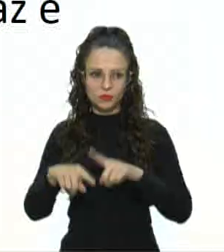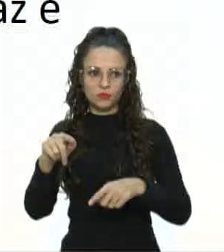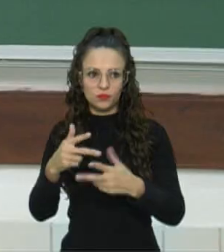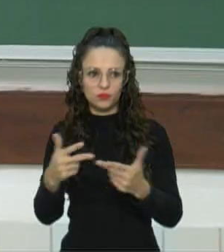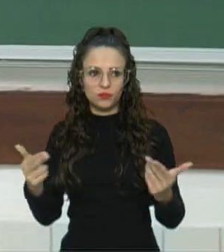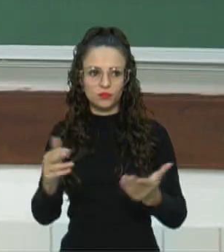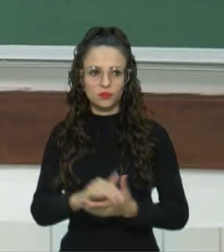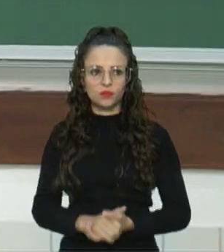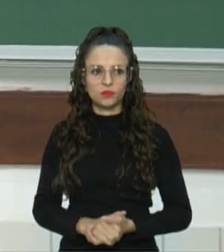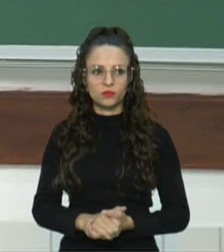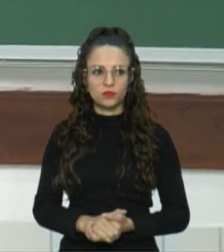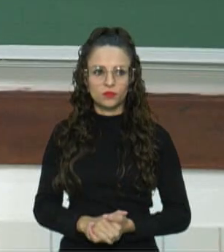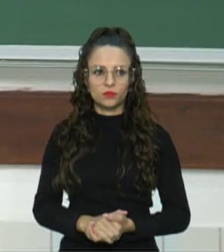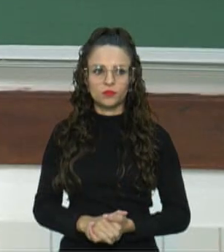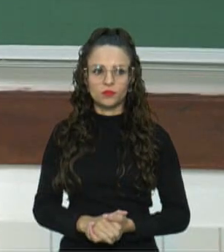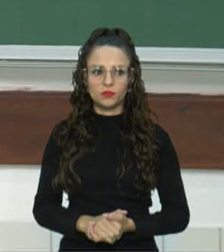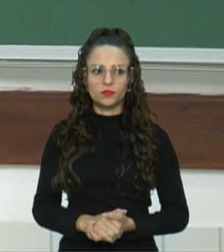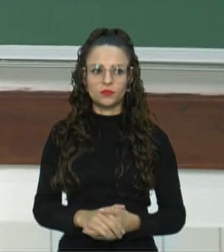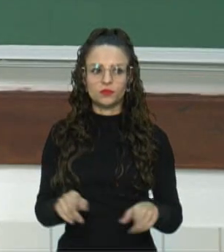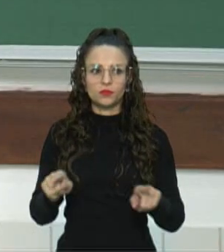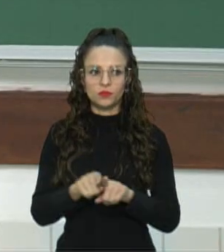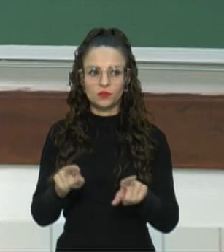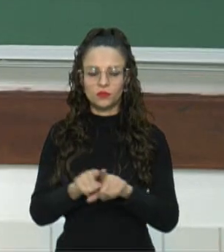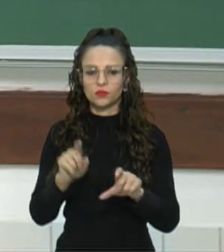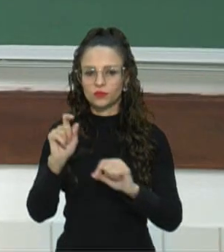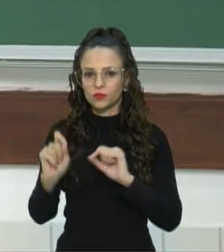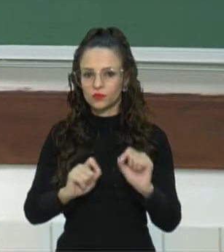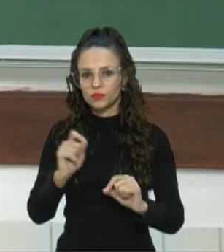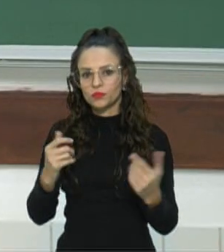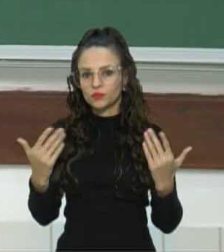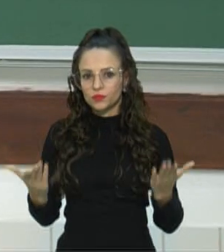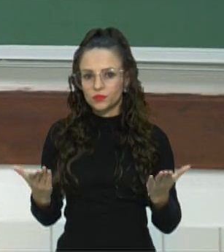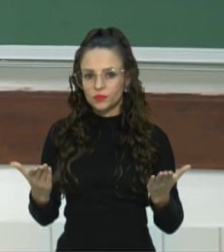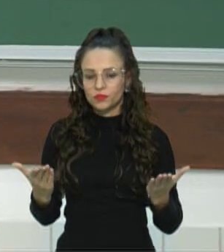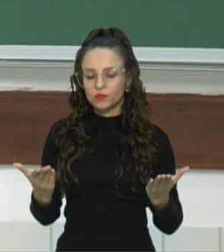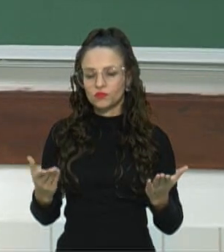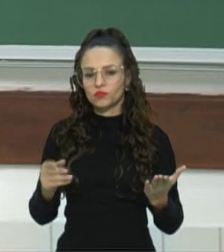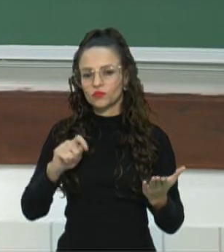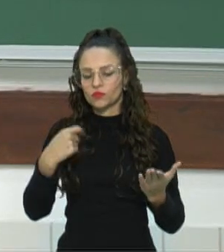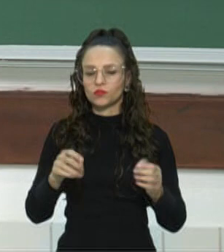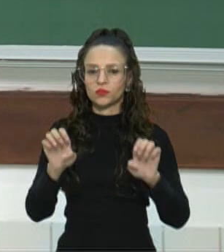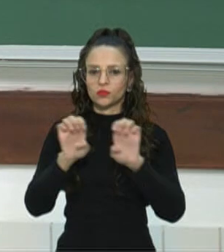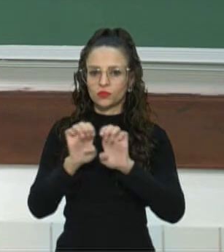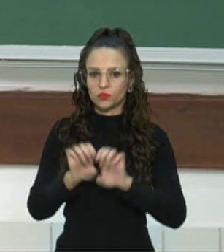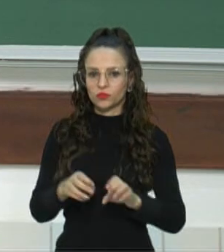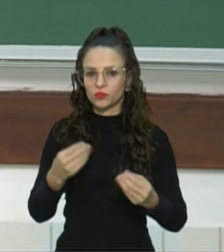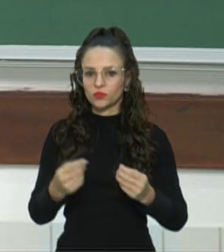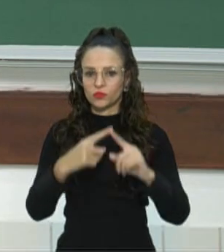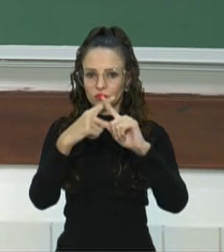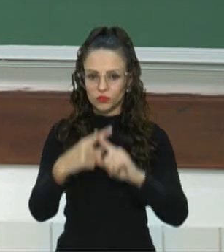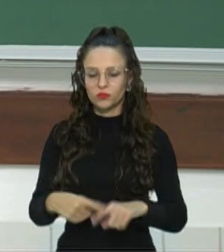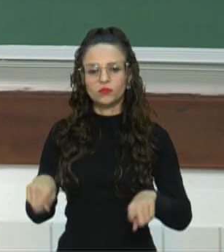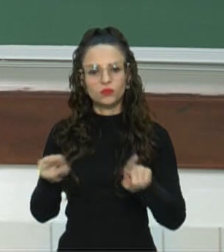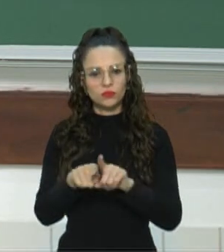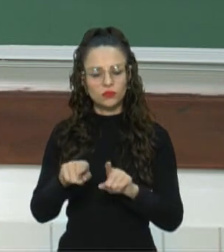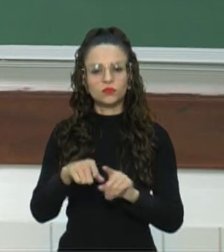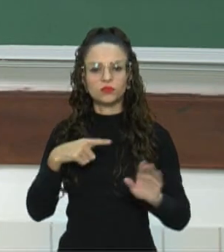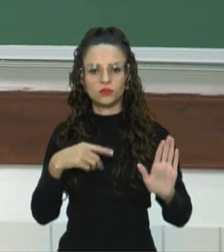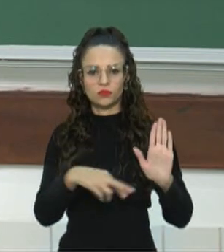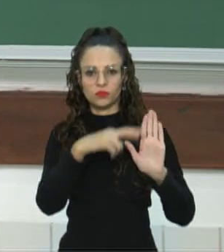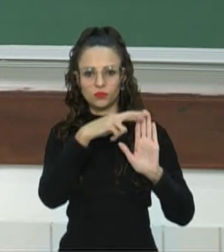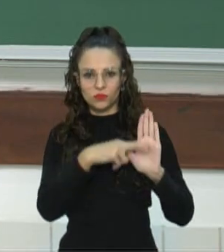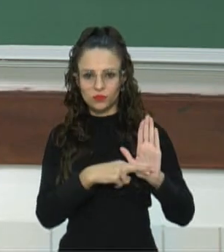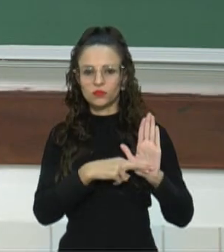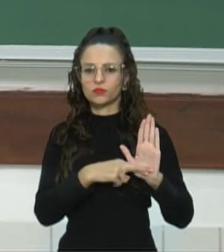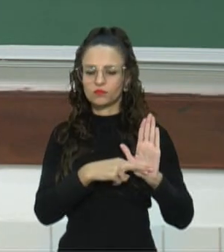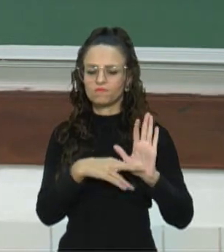Então aqui para trazermos também, né, tem além de toda a parte estrutural da luta, de combate mesmo, tem muitos princípios